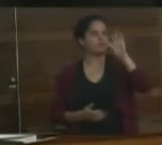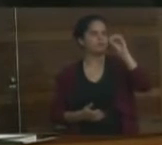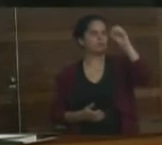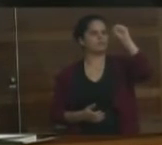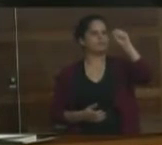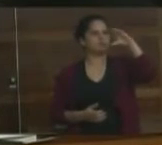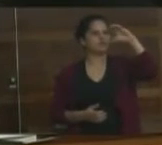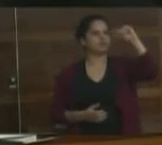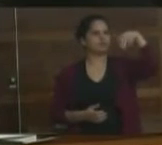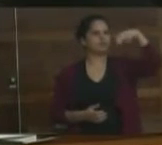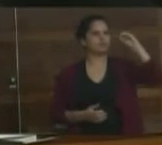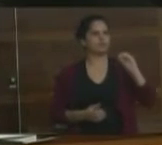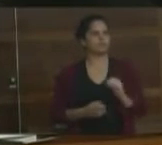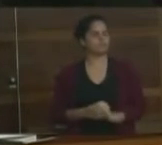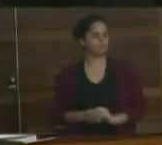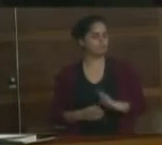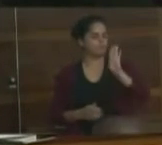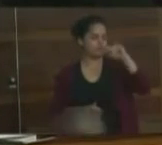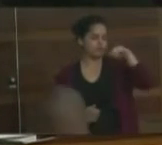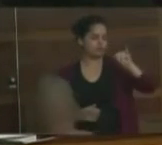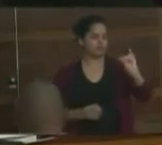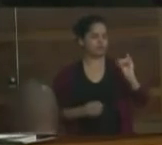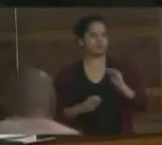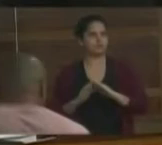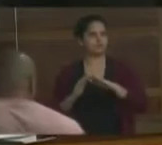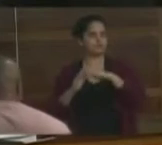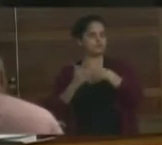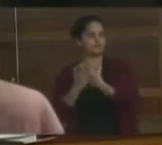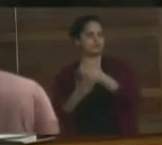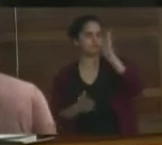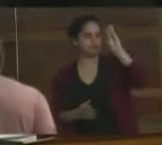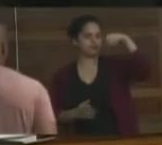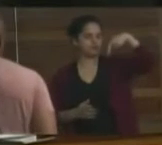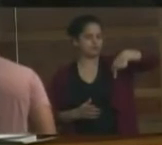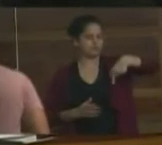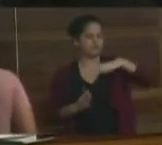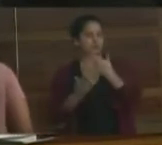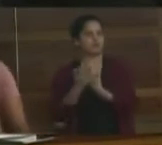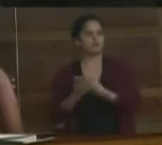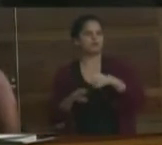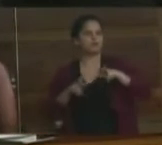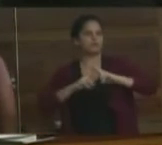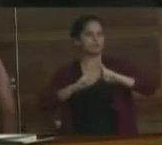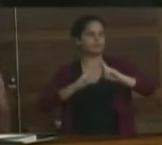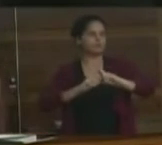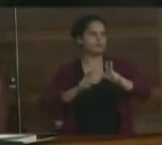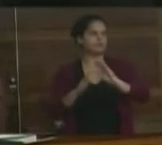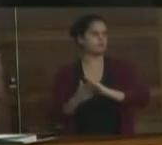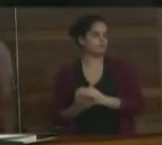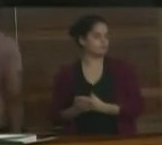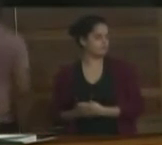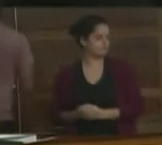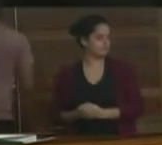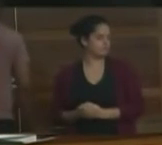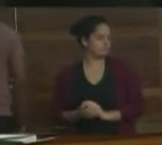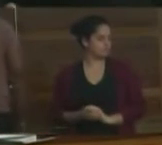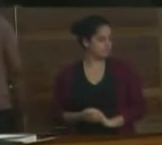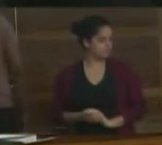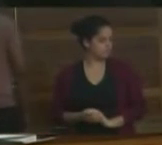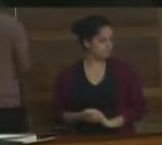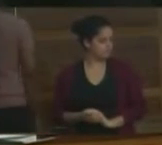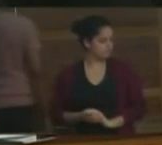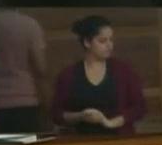moral do bracuhy banqueta creche da banqueta alexcina zita de oliveira regina célia e monsenhor